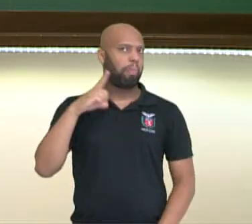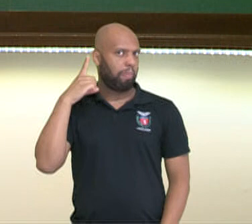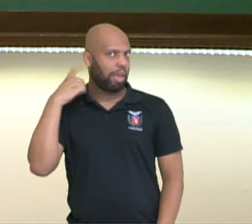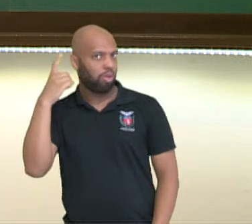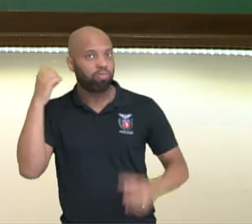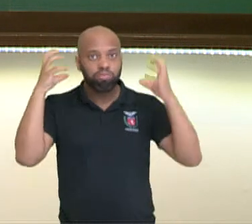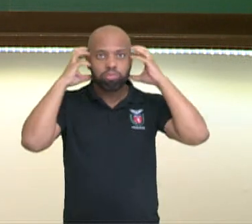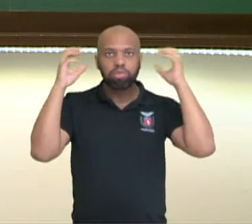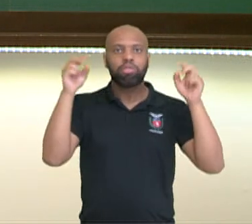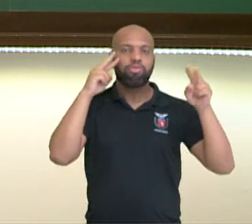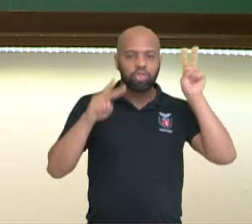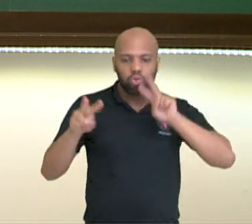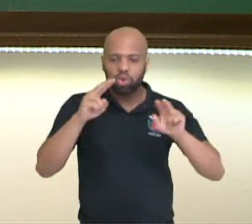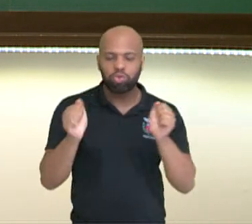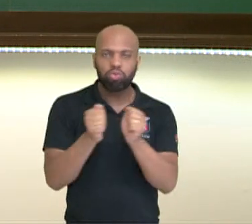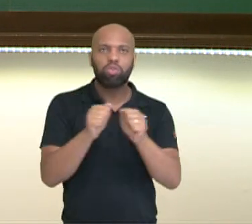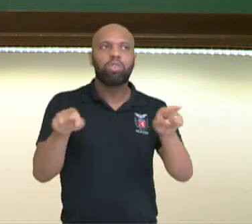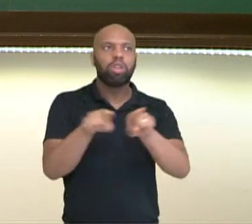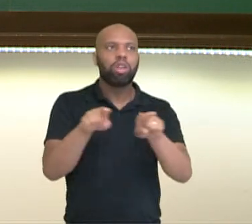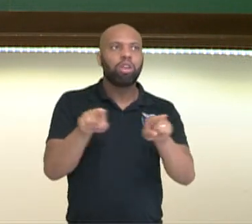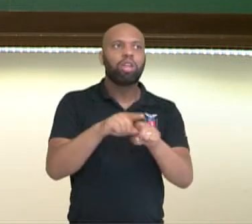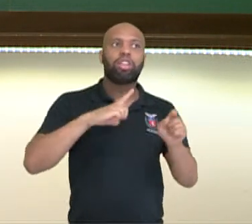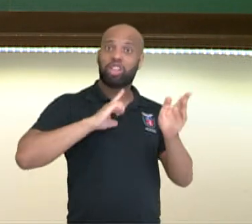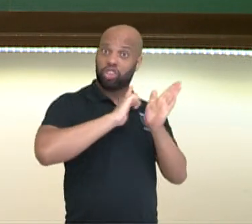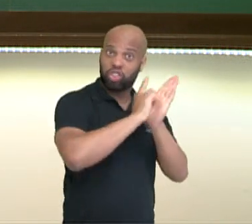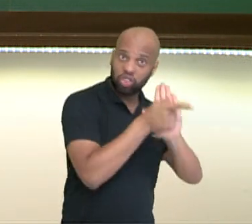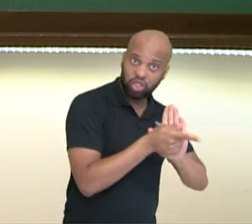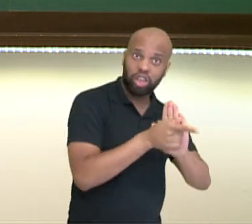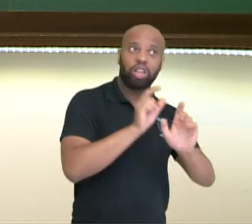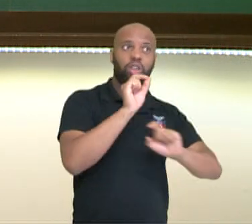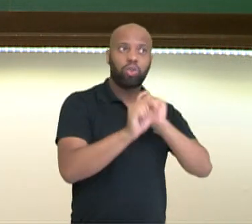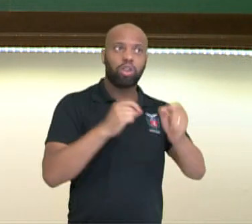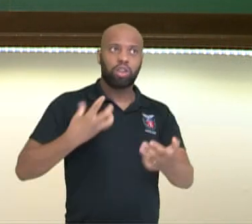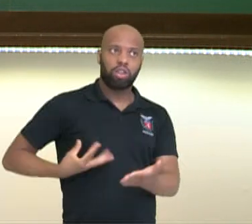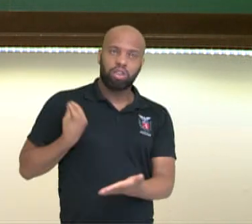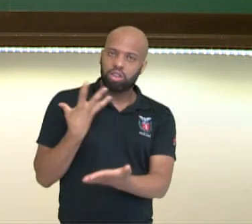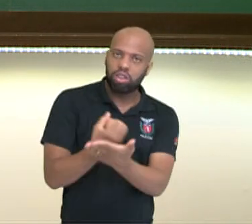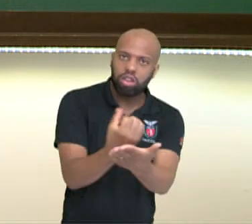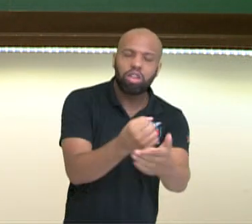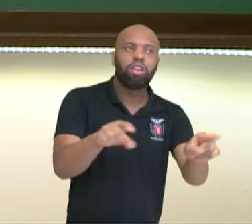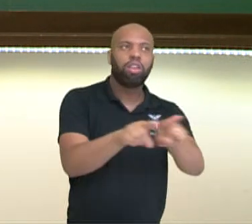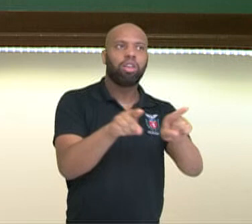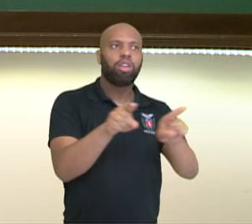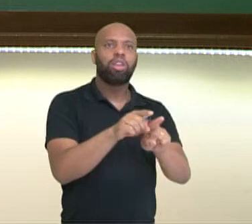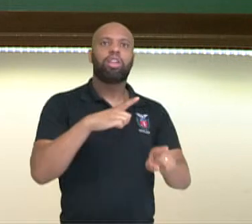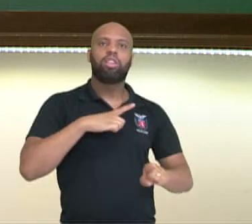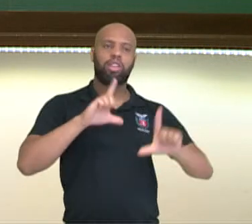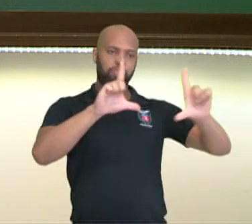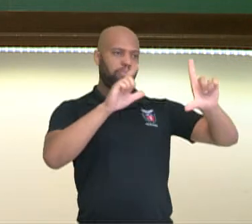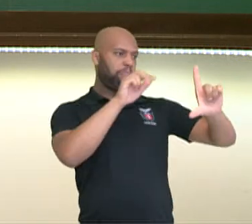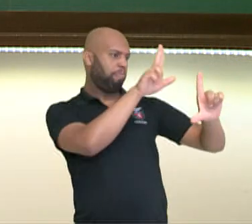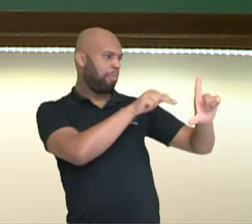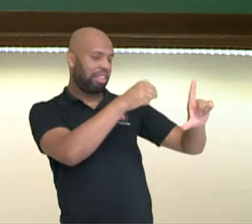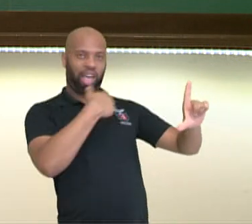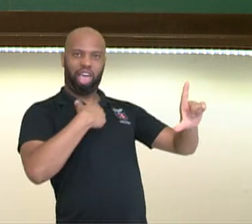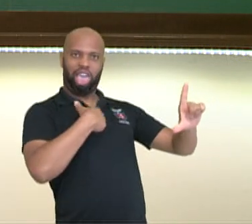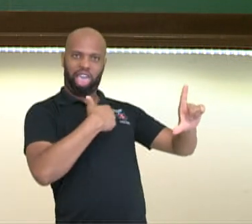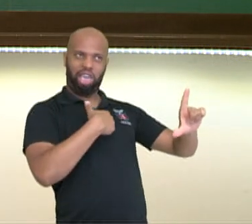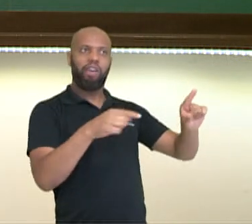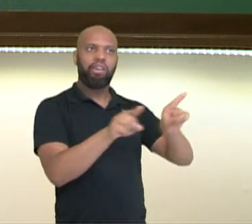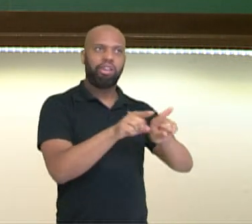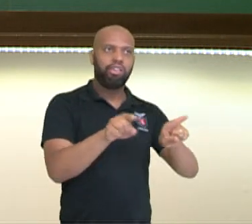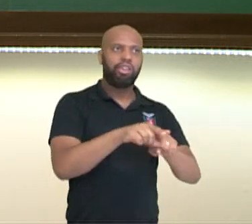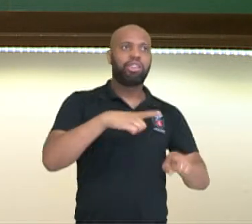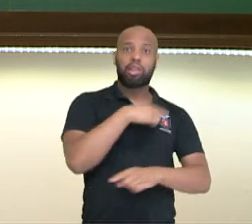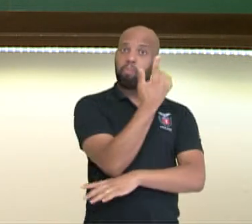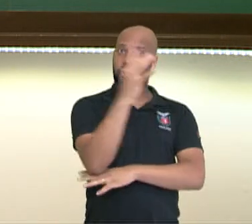tá? E gêneros, que é o retrato, o autorretrato, natureza morta, paisagens e por aí vai, E os movimentos e períodos a